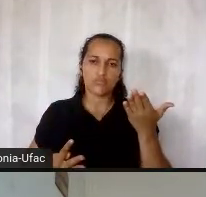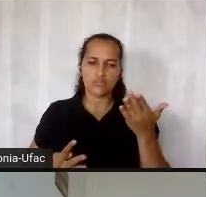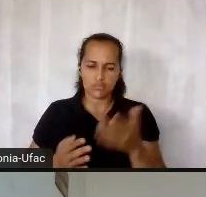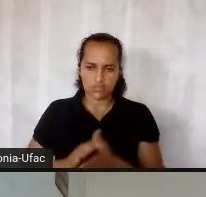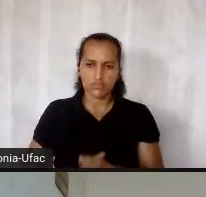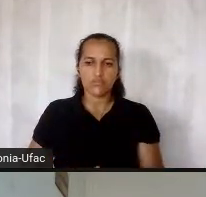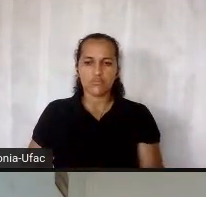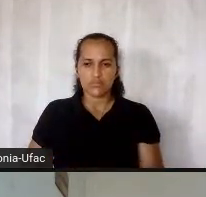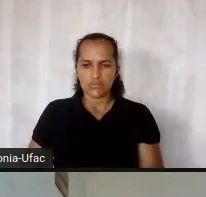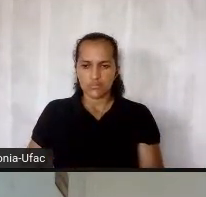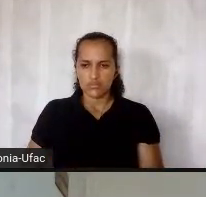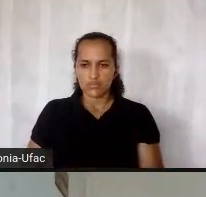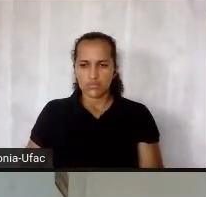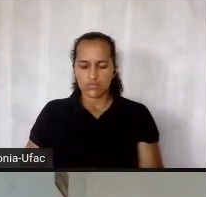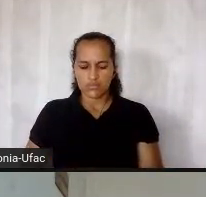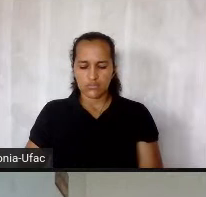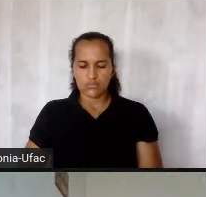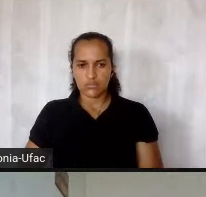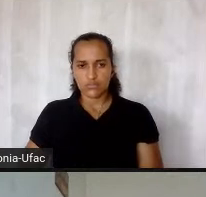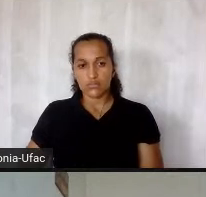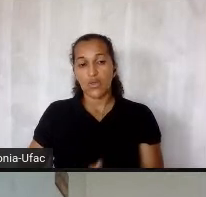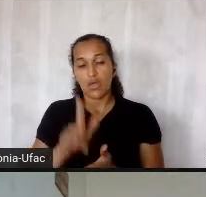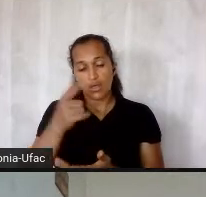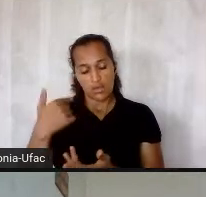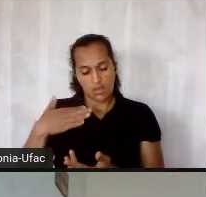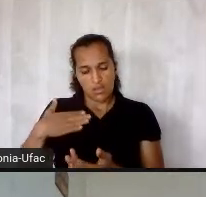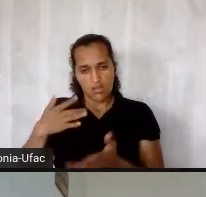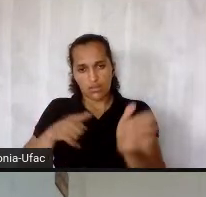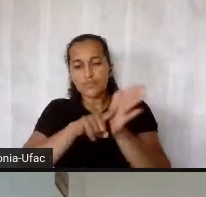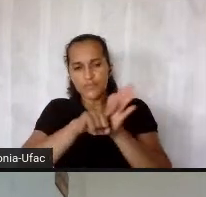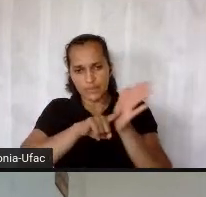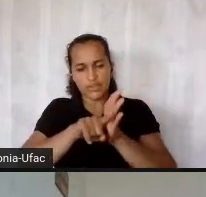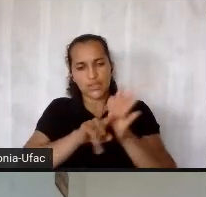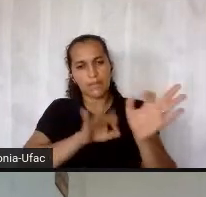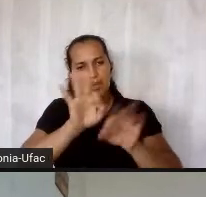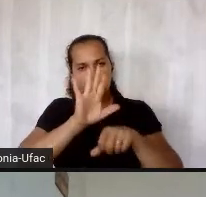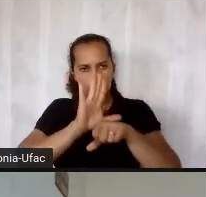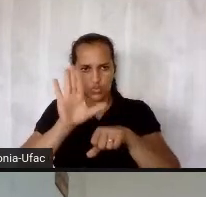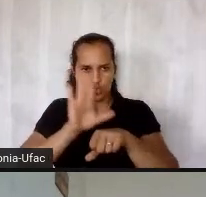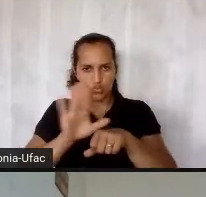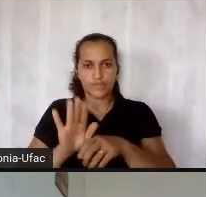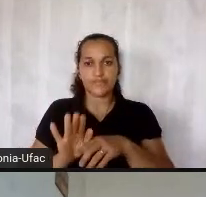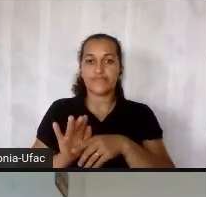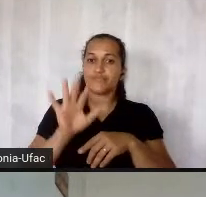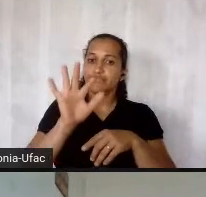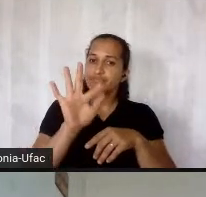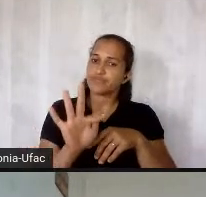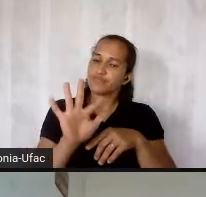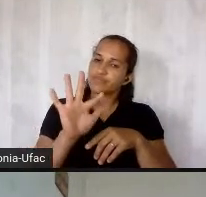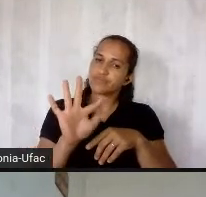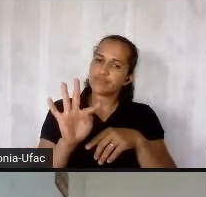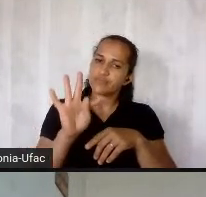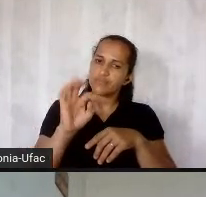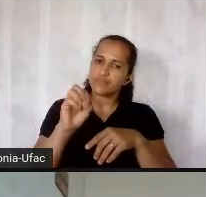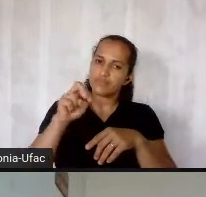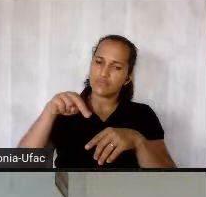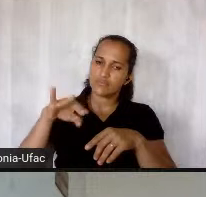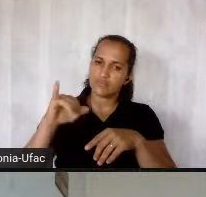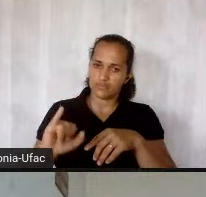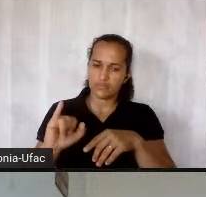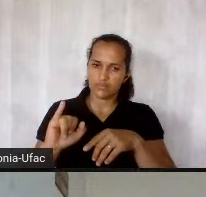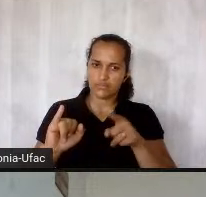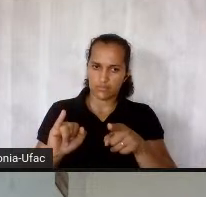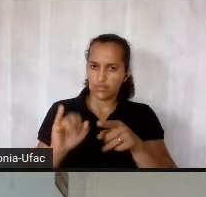que, no meu caso, são os planos de curso. A Leda Tifune, a respeito de escrever,